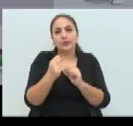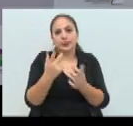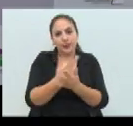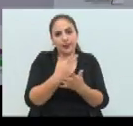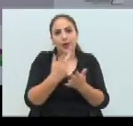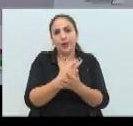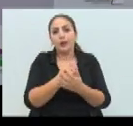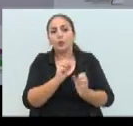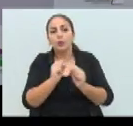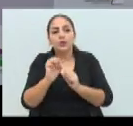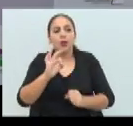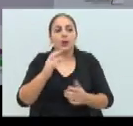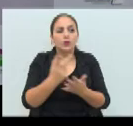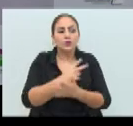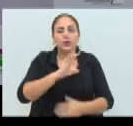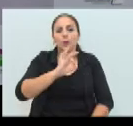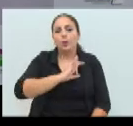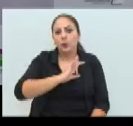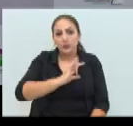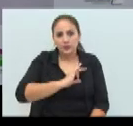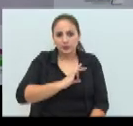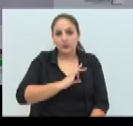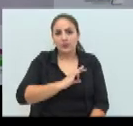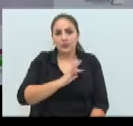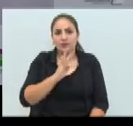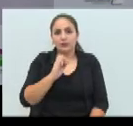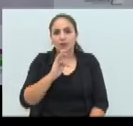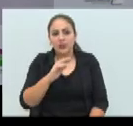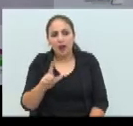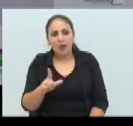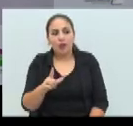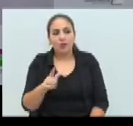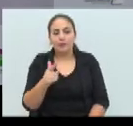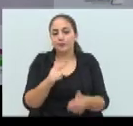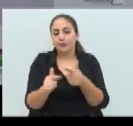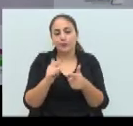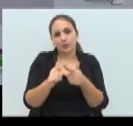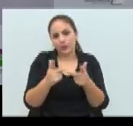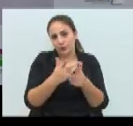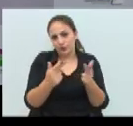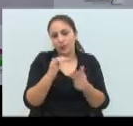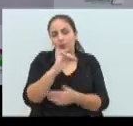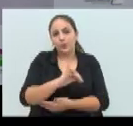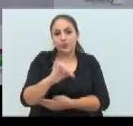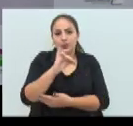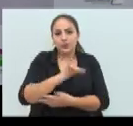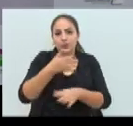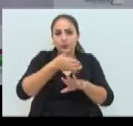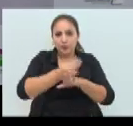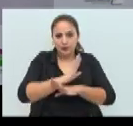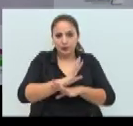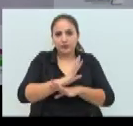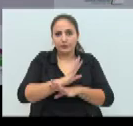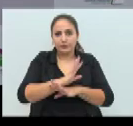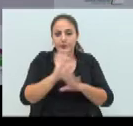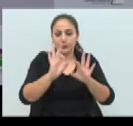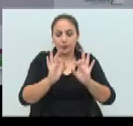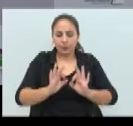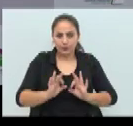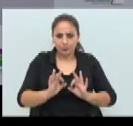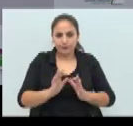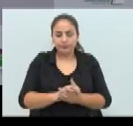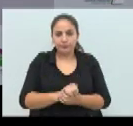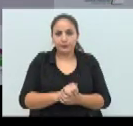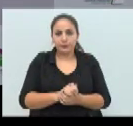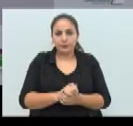de interferência da Polícia Federal, explosões, dinamitação da pista, etc. e tal. Então é de fundamental importância a aprovação